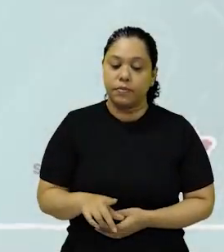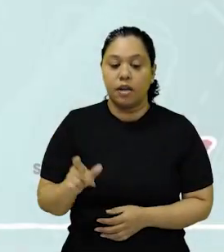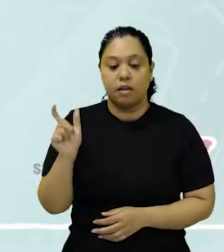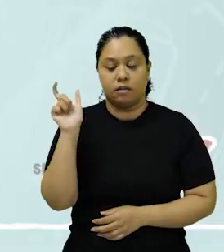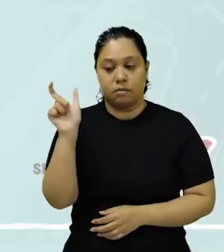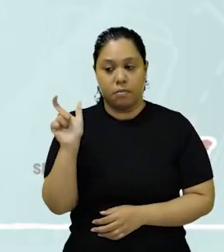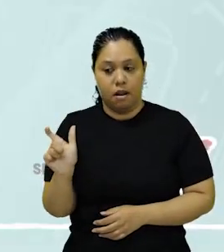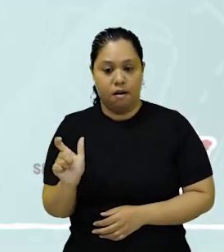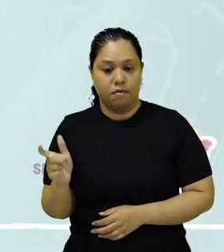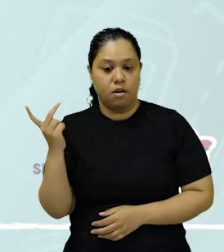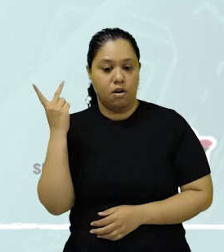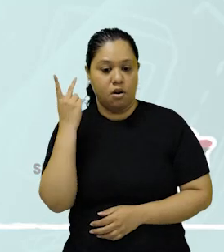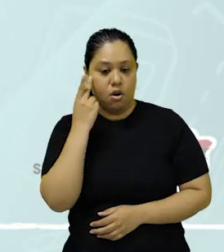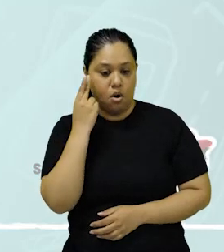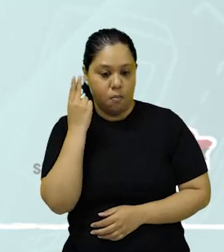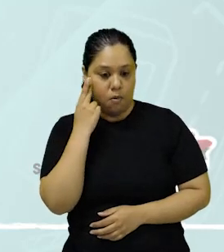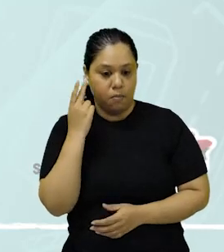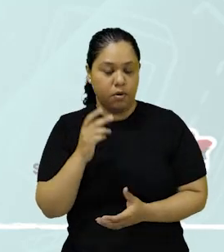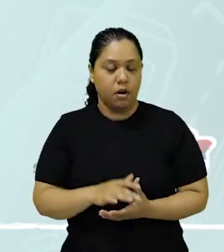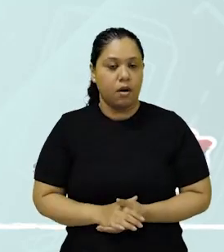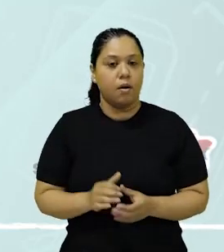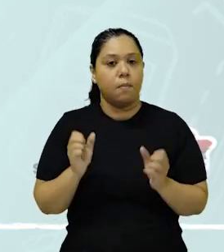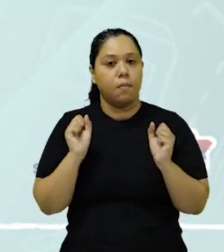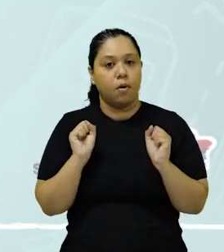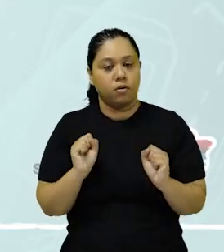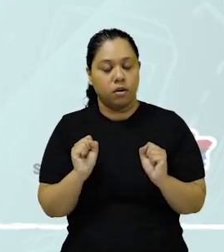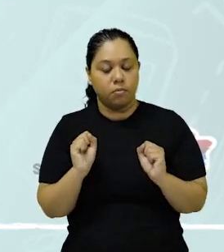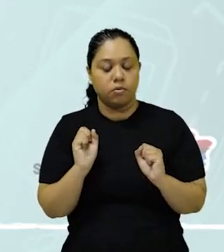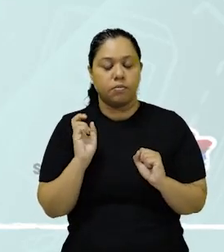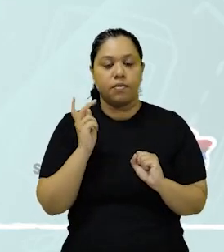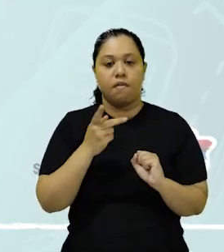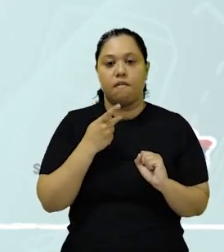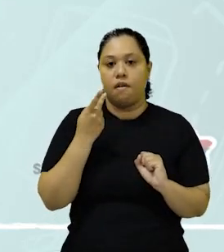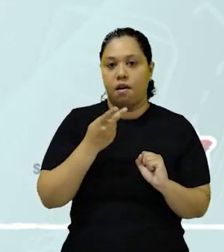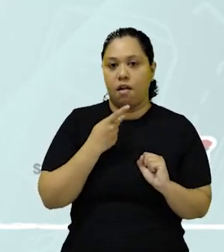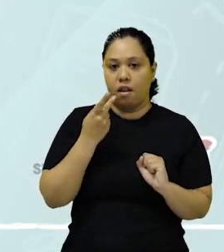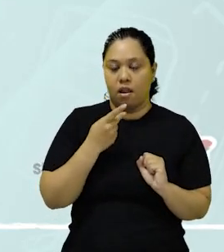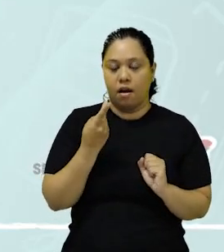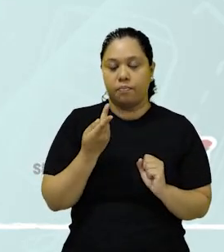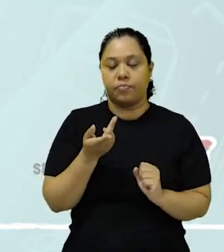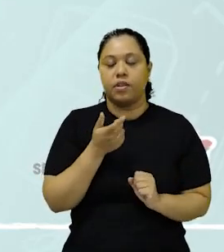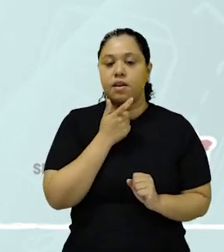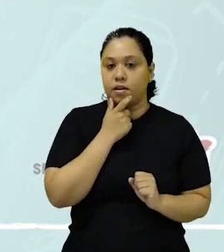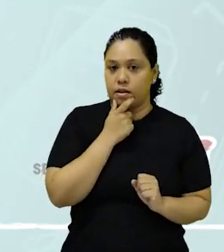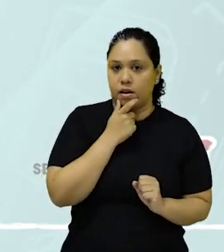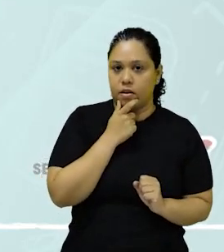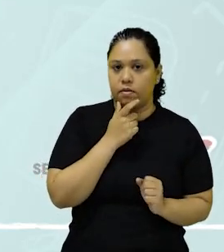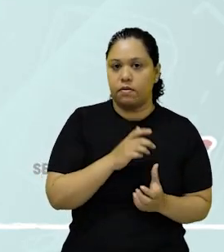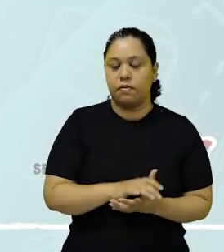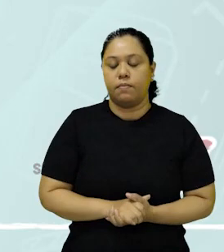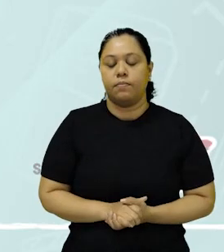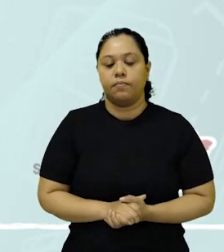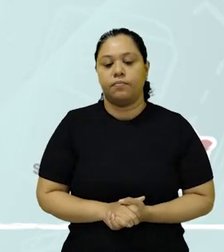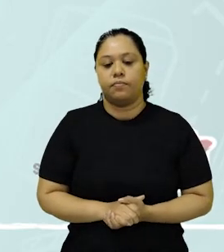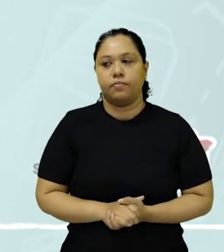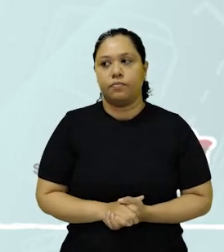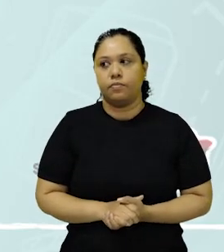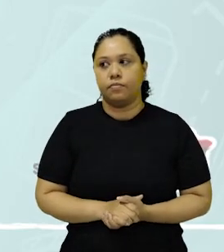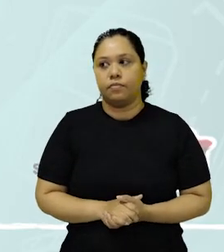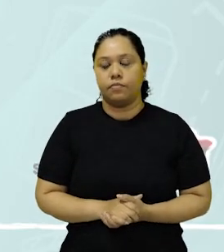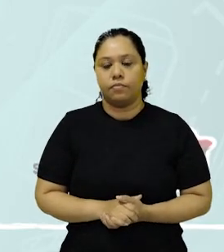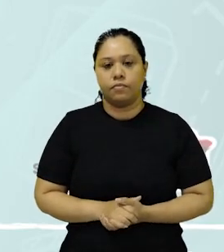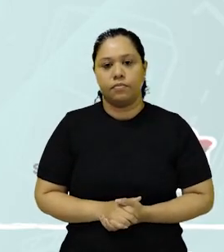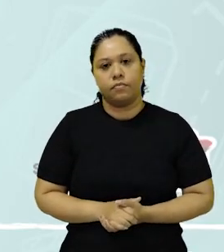palavras, normalmente, nós podemos pronunciá-las na forma da língua inglesa, fazendo ou não o processo